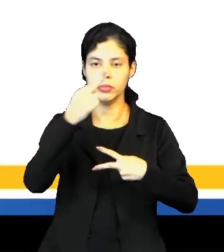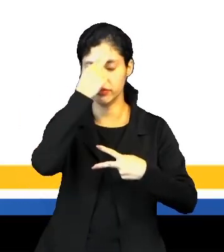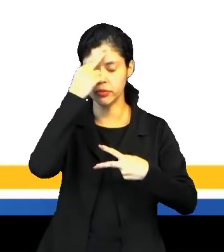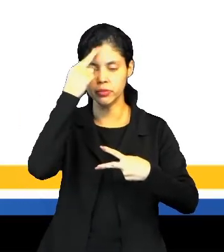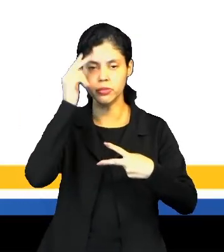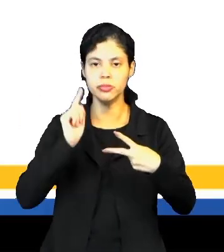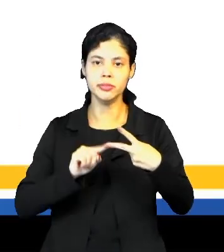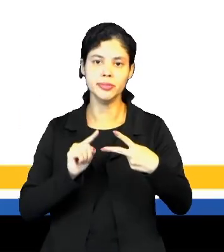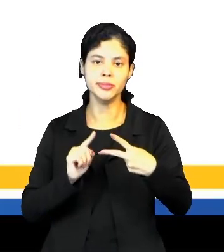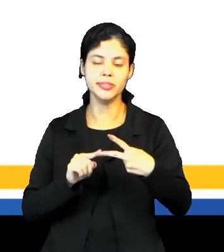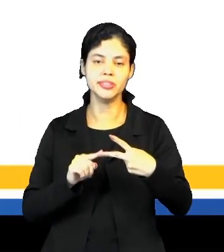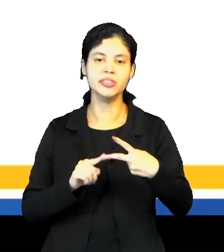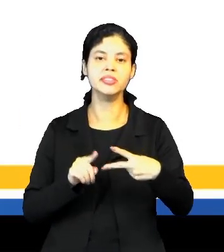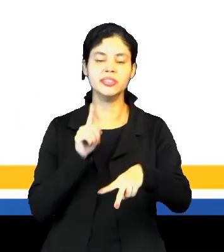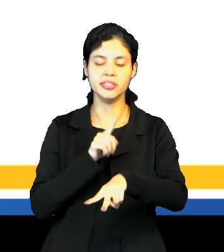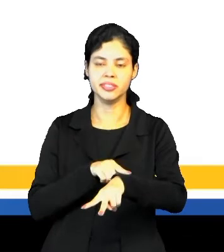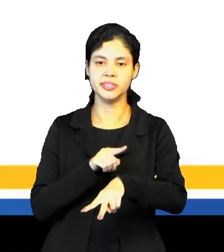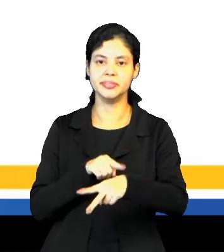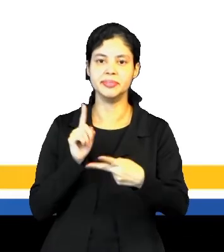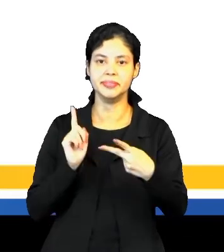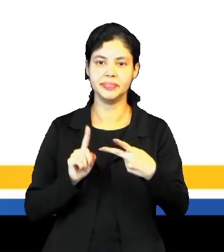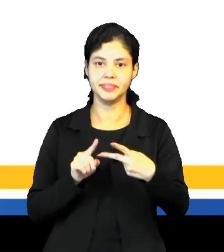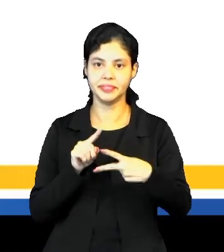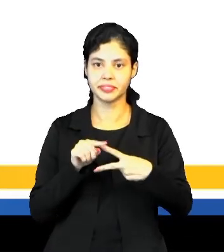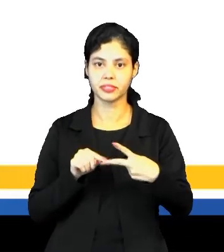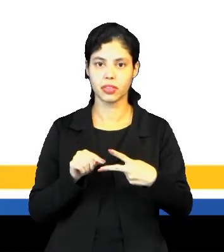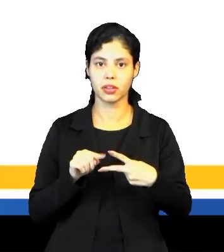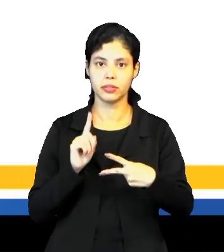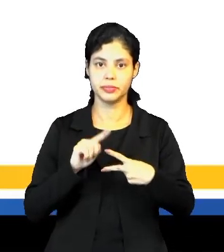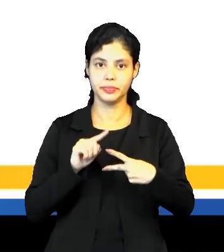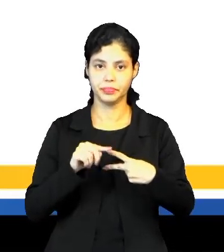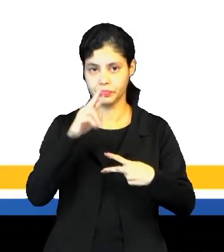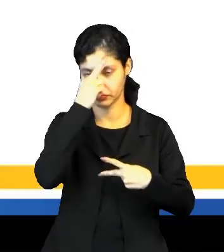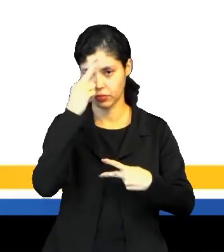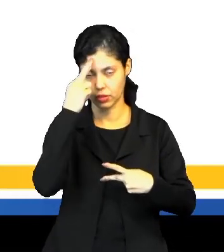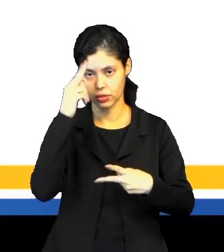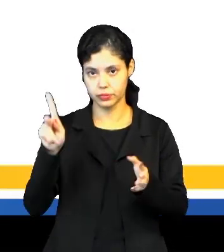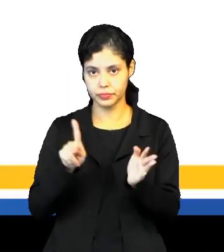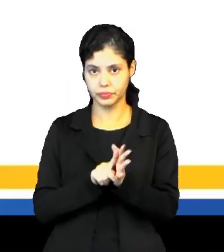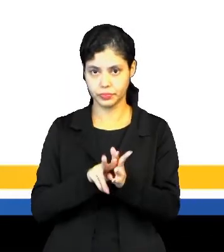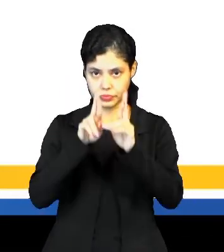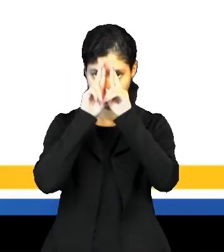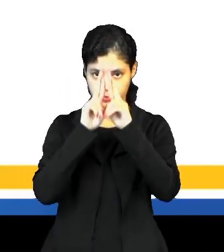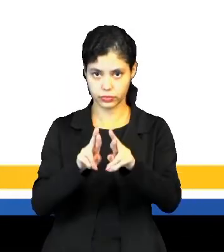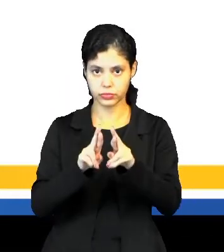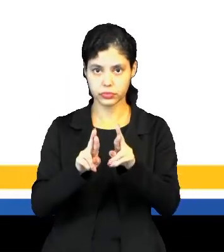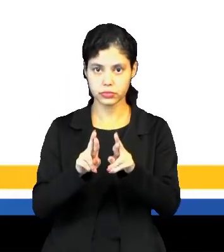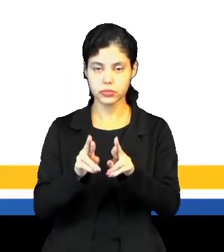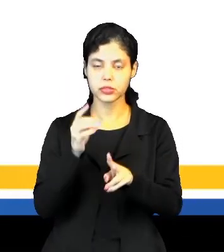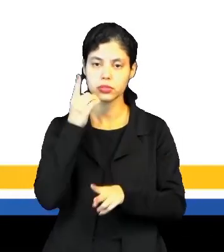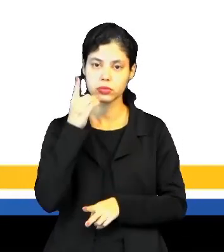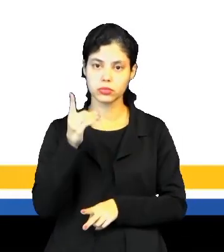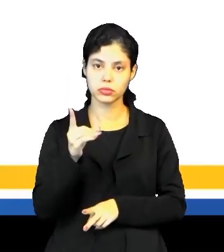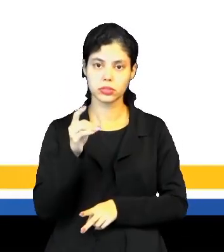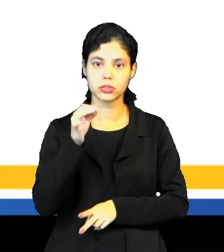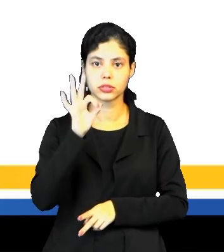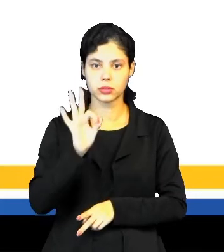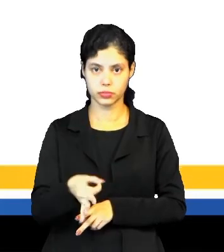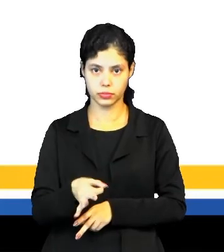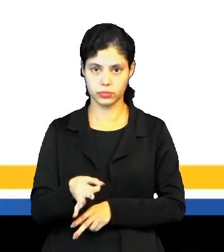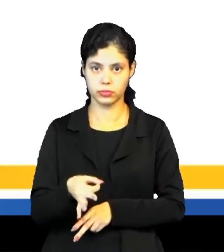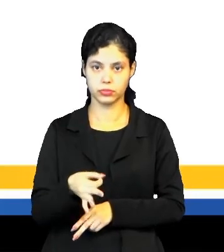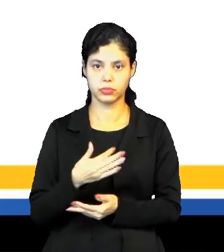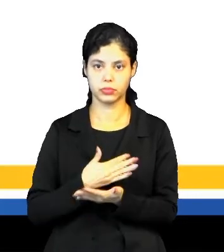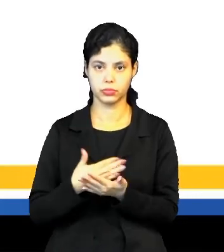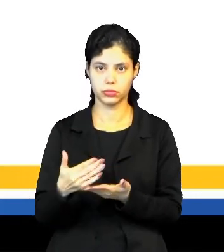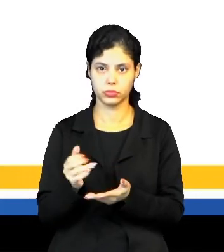e tempo cronológico é que o tempo histórico não respeita um tempo exato, não tem uma época prevista